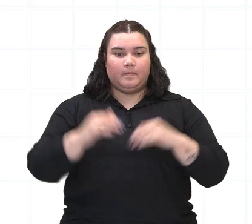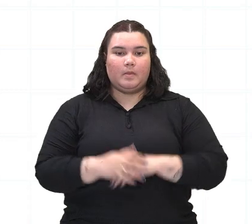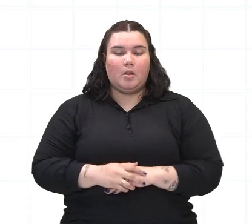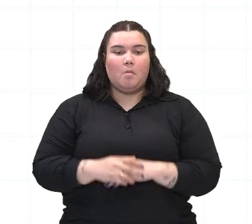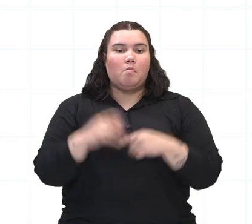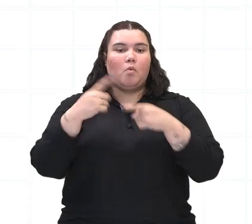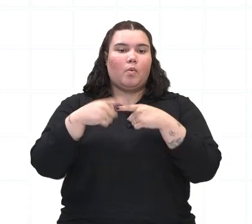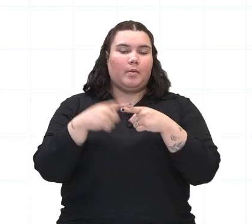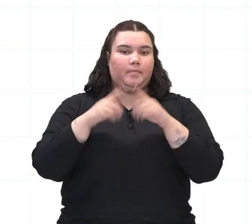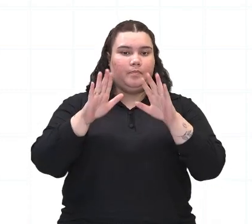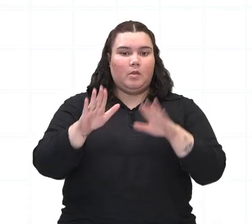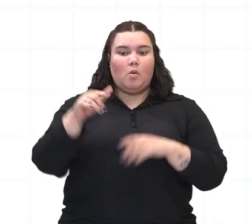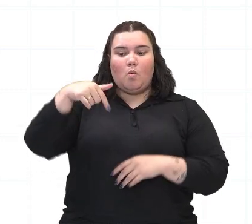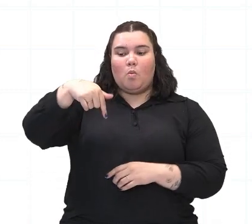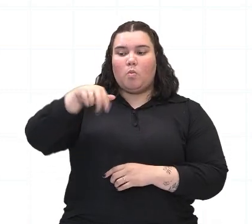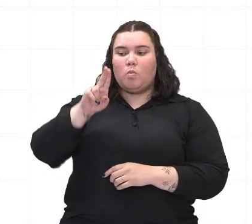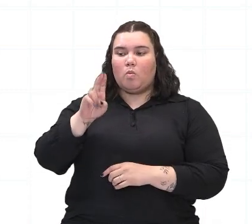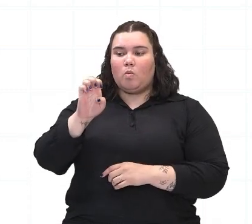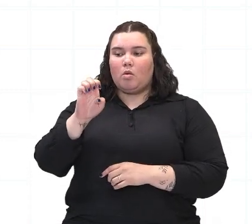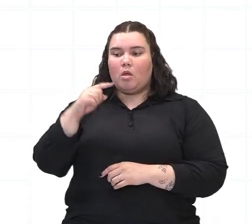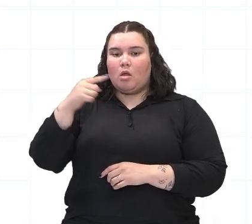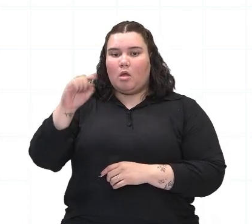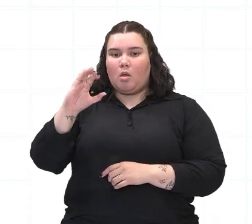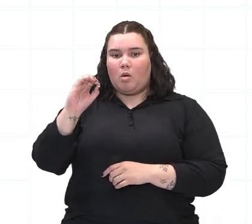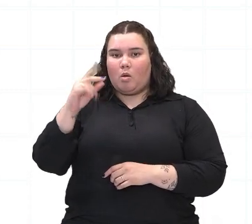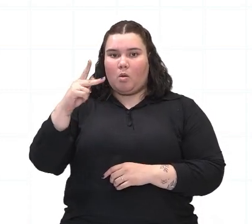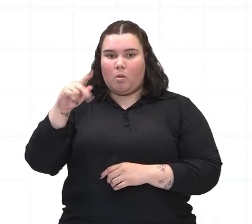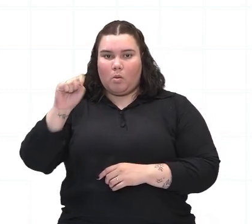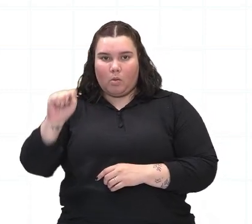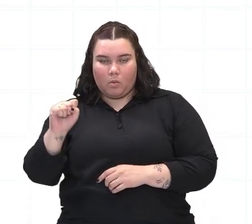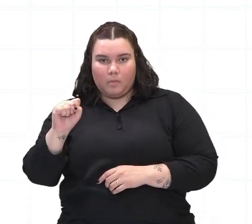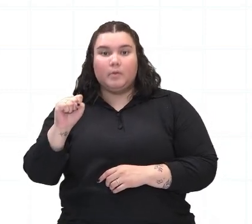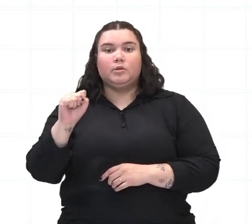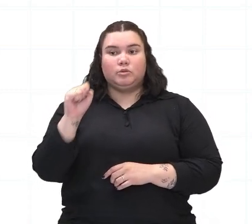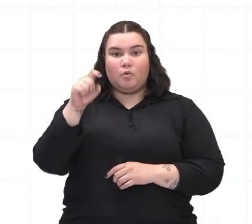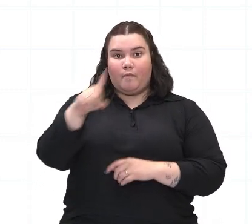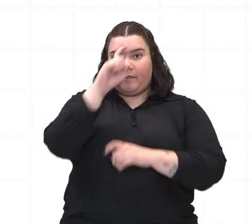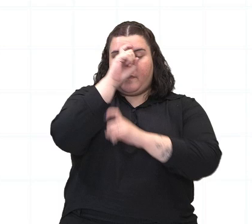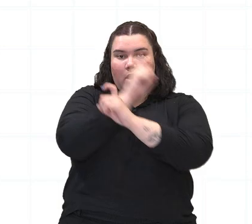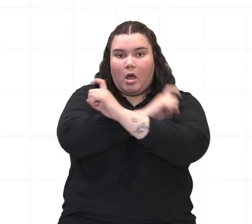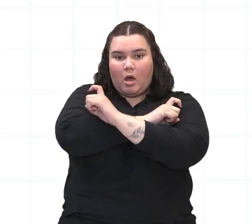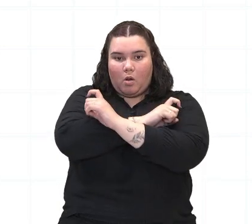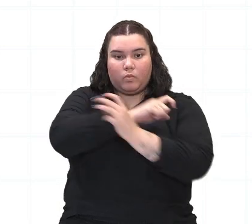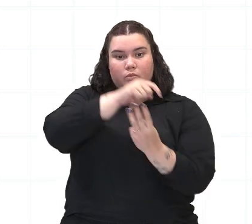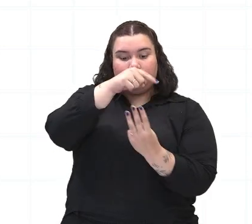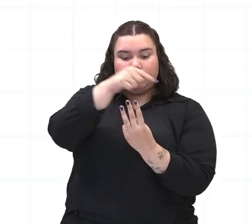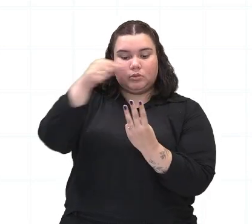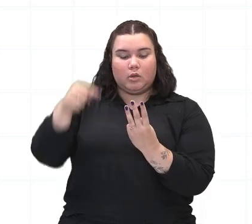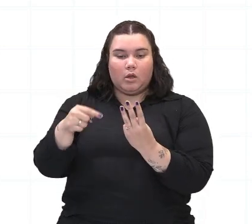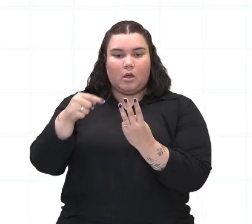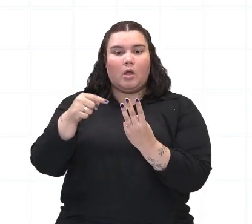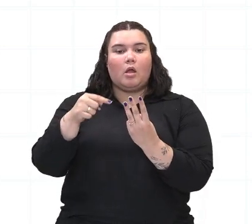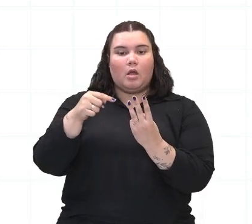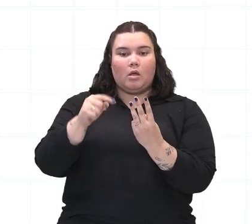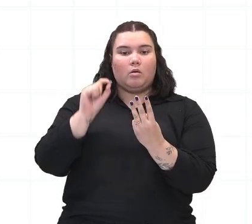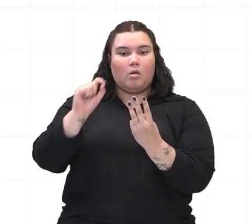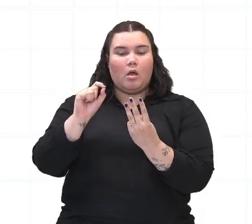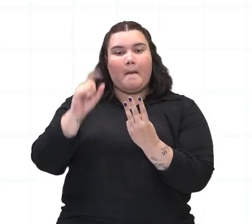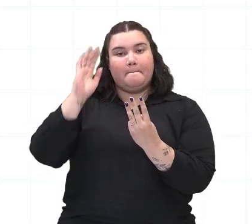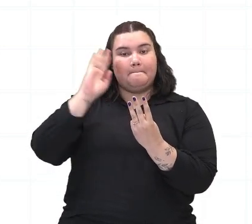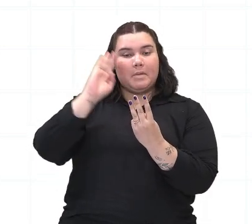kelps a maior pirâmide foi construída então a maior pirâmide dessas três que vocês estão vendo aí é a